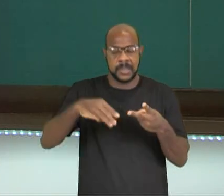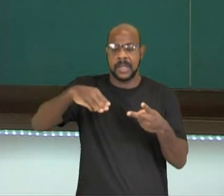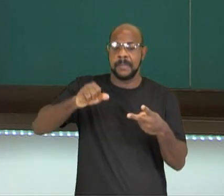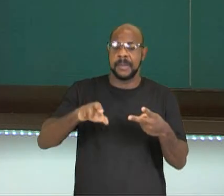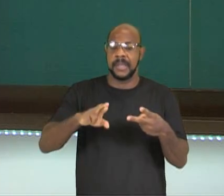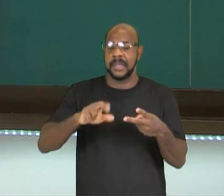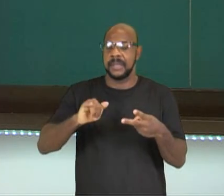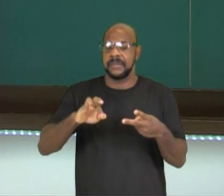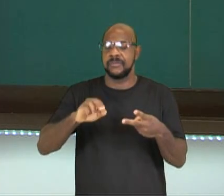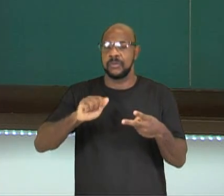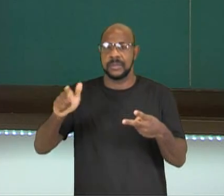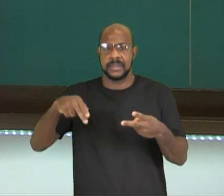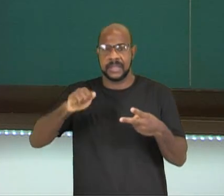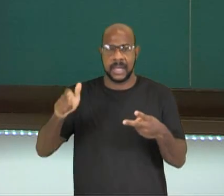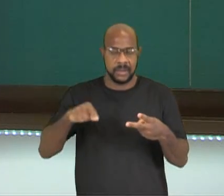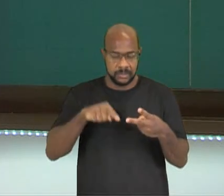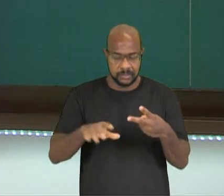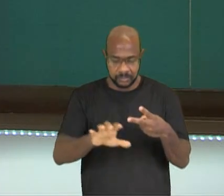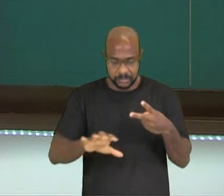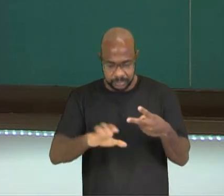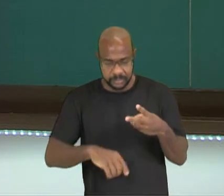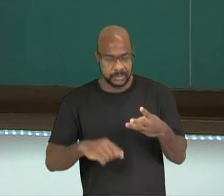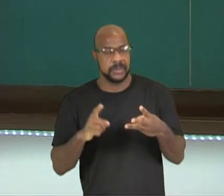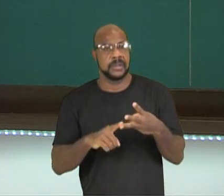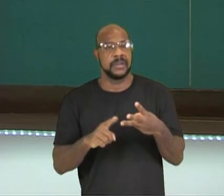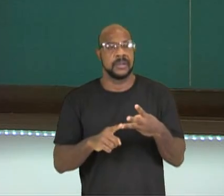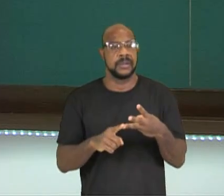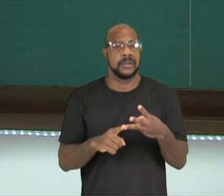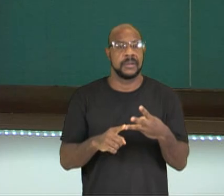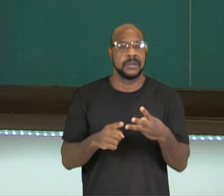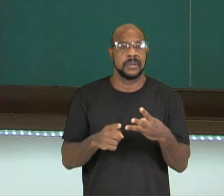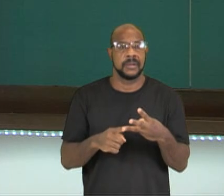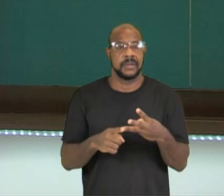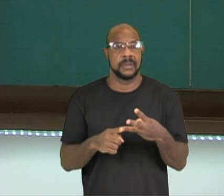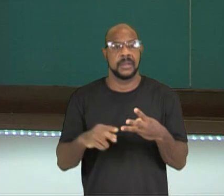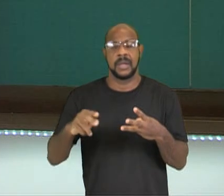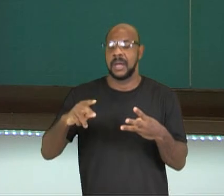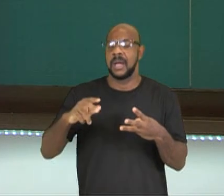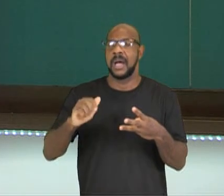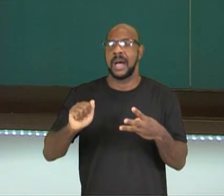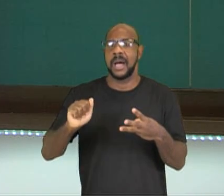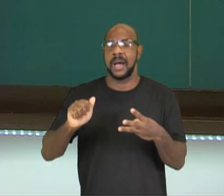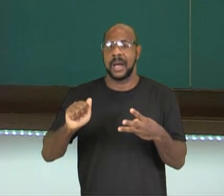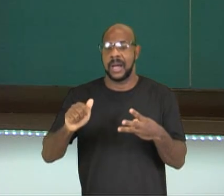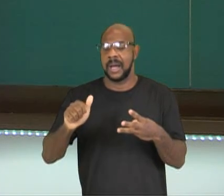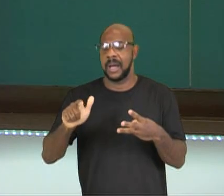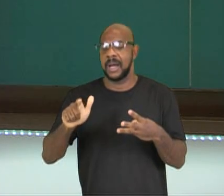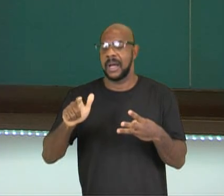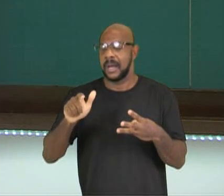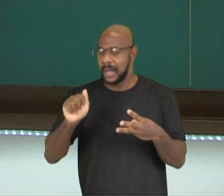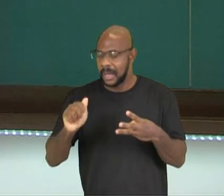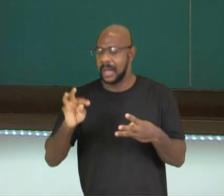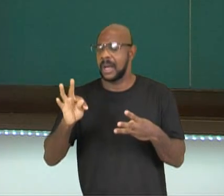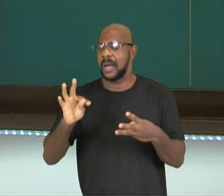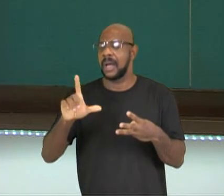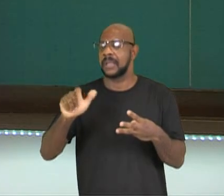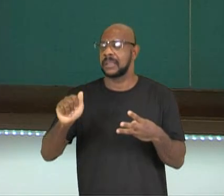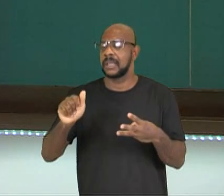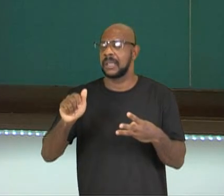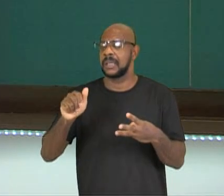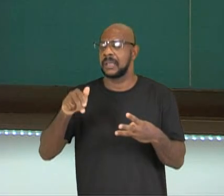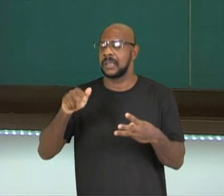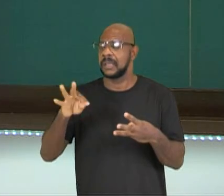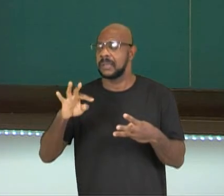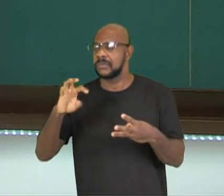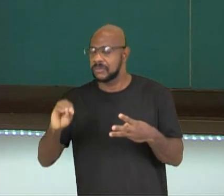meridional, pampa ou planície gaúcha, planalto atlântico aqui já próximo do litoral, planície